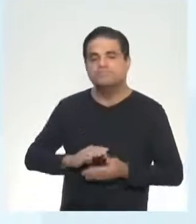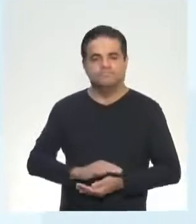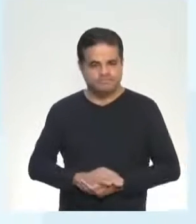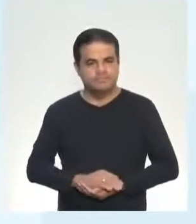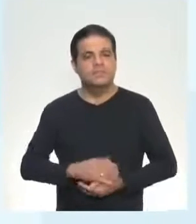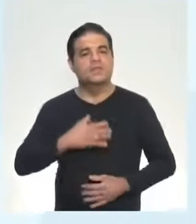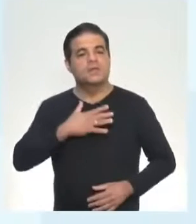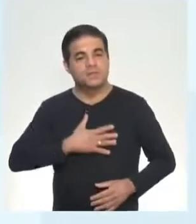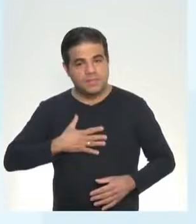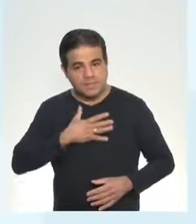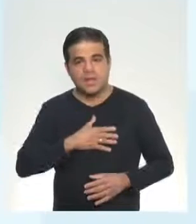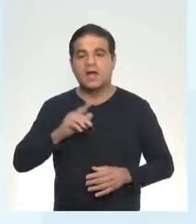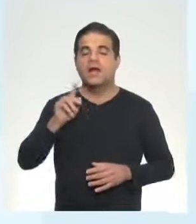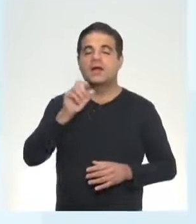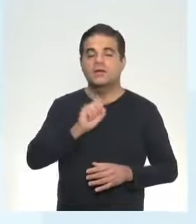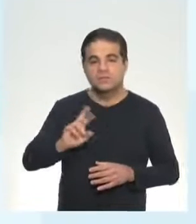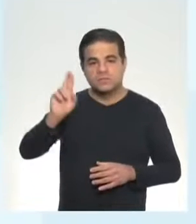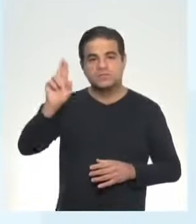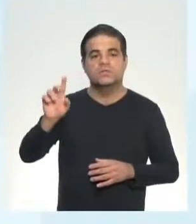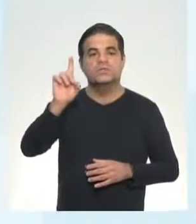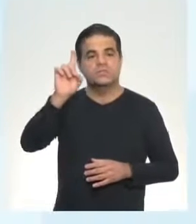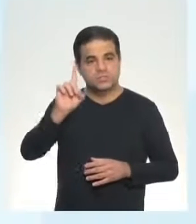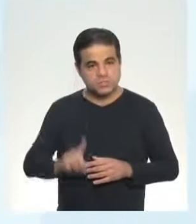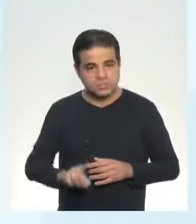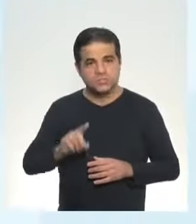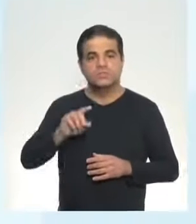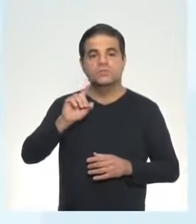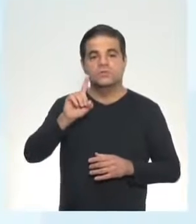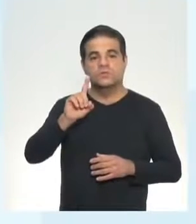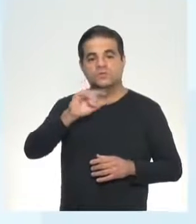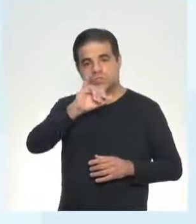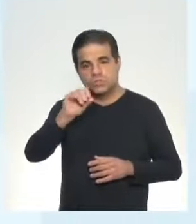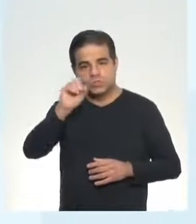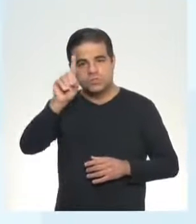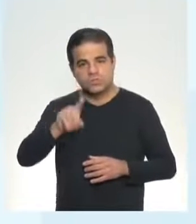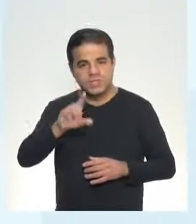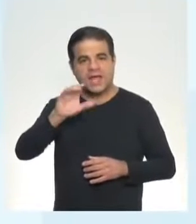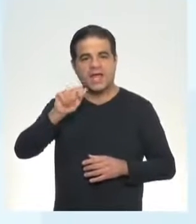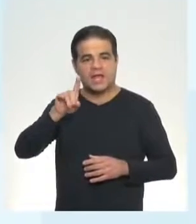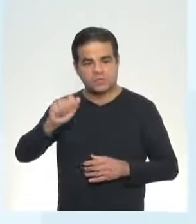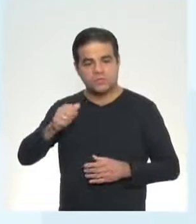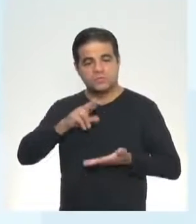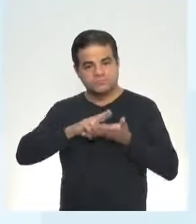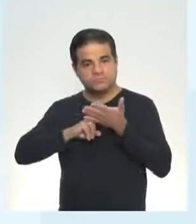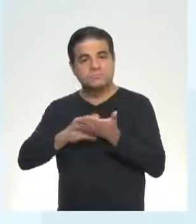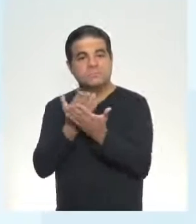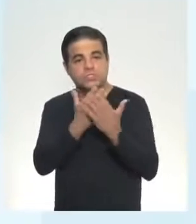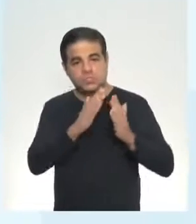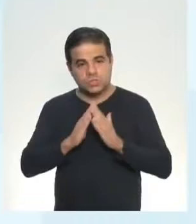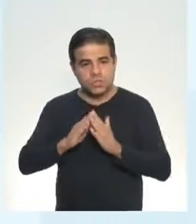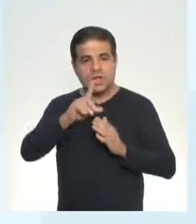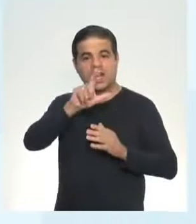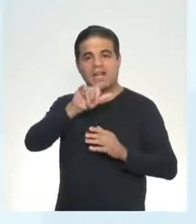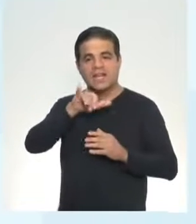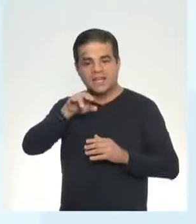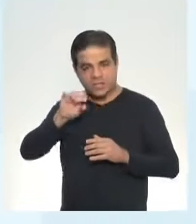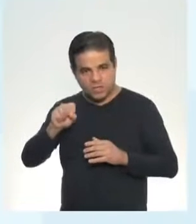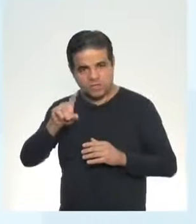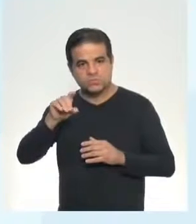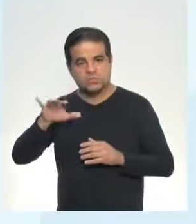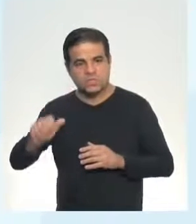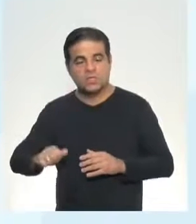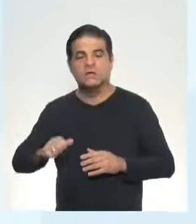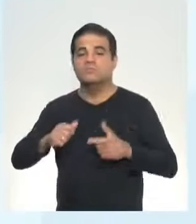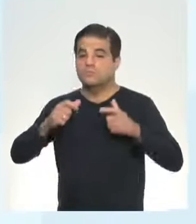Prezado senhor diretor José Cardoso, a Escola Lírios do Campo. Santos, 25 de maio de